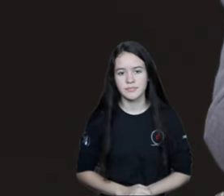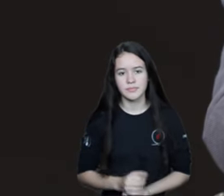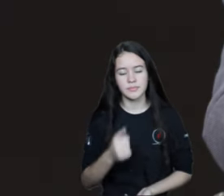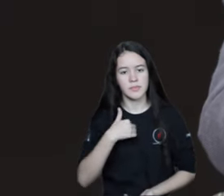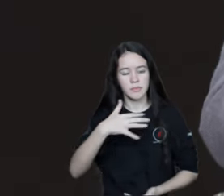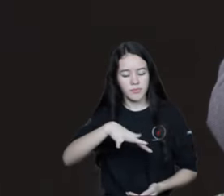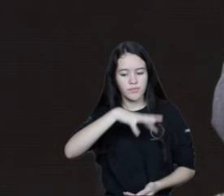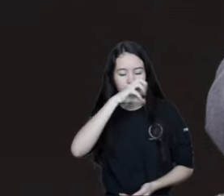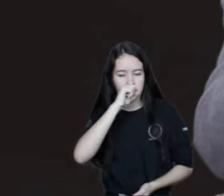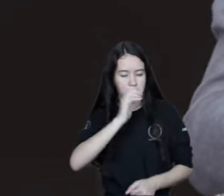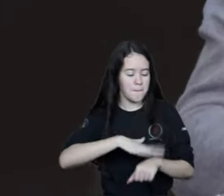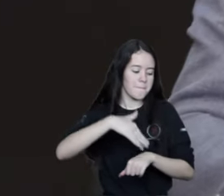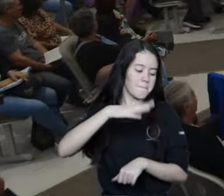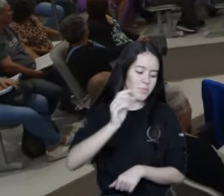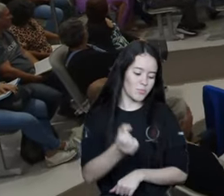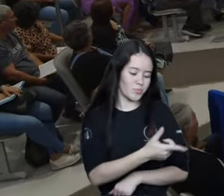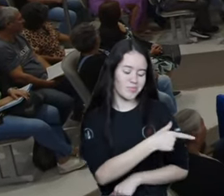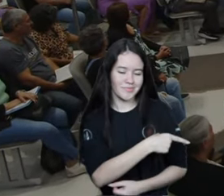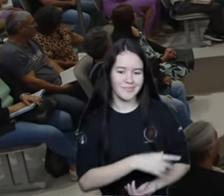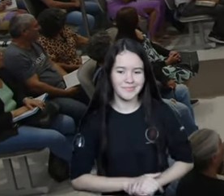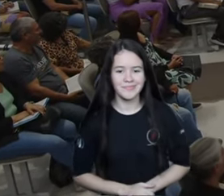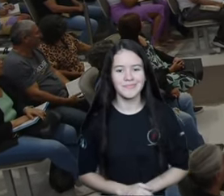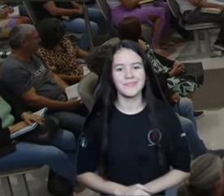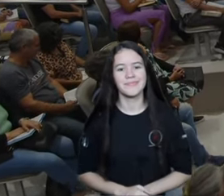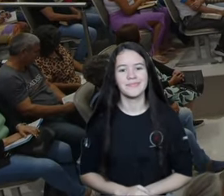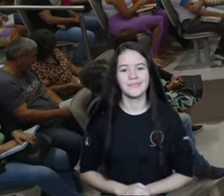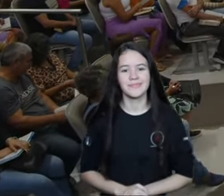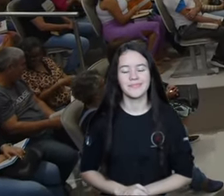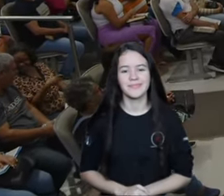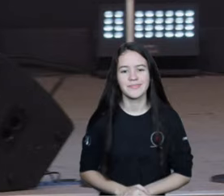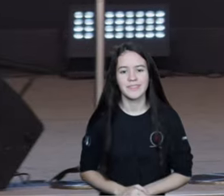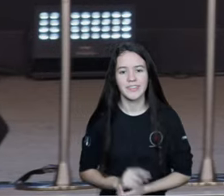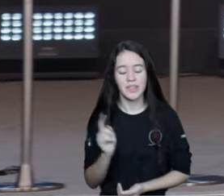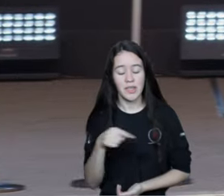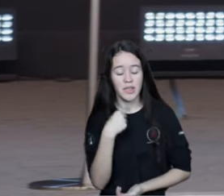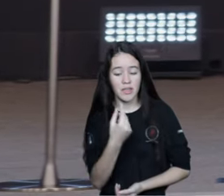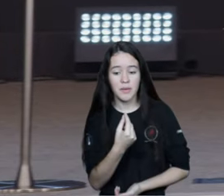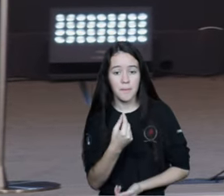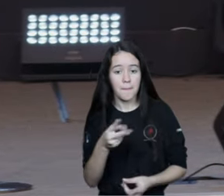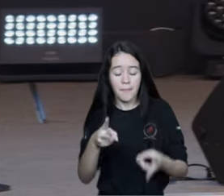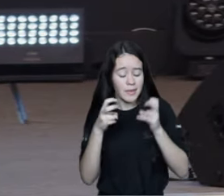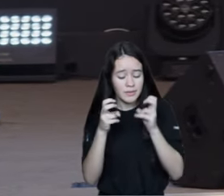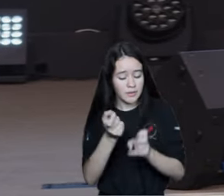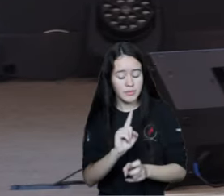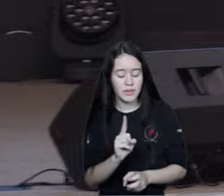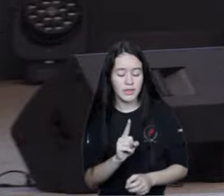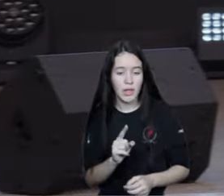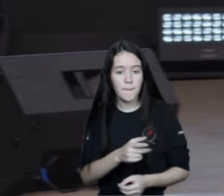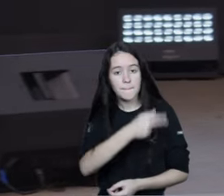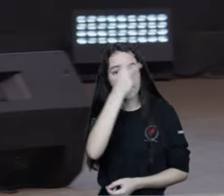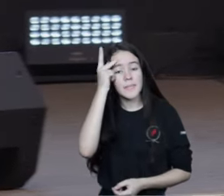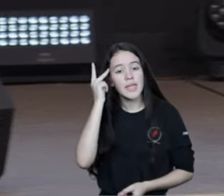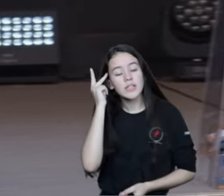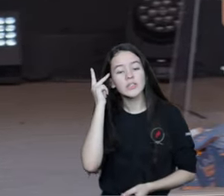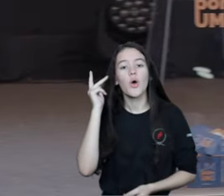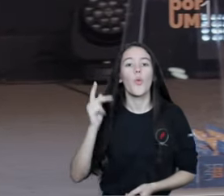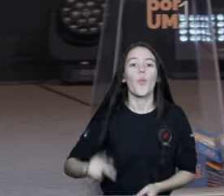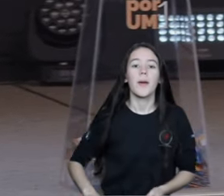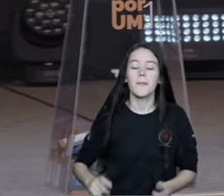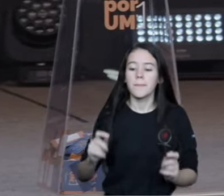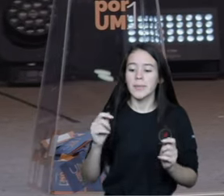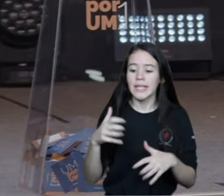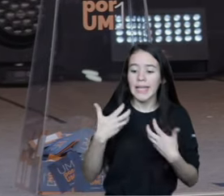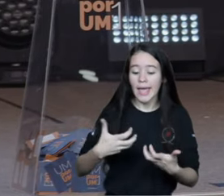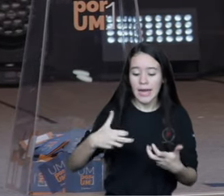eu respiro mais rapaz a gente anda na vida e nem observa gente que daria tudo